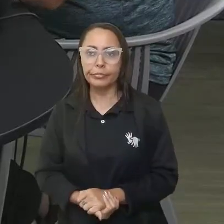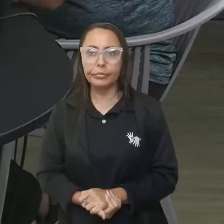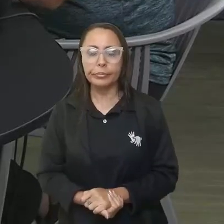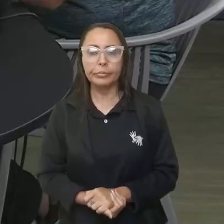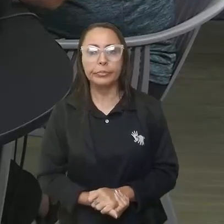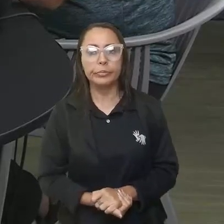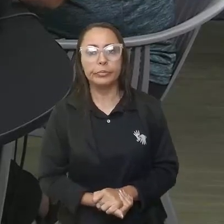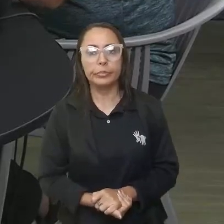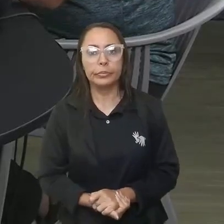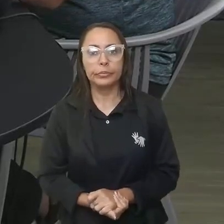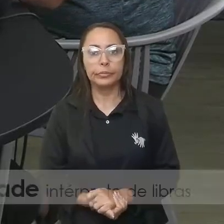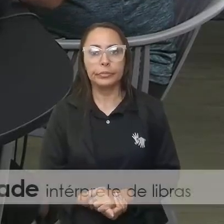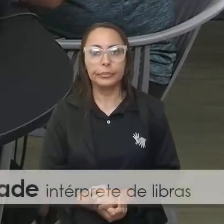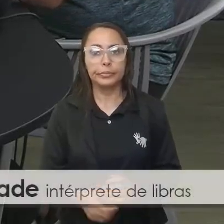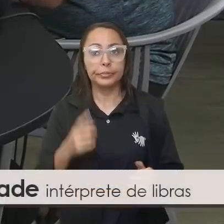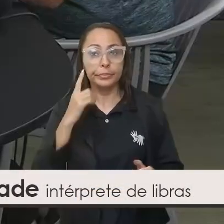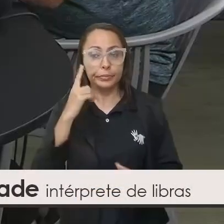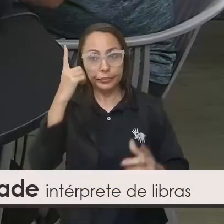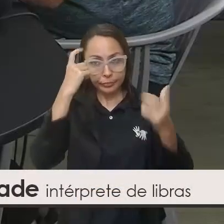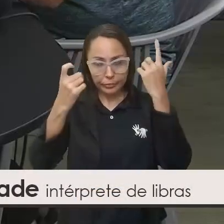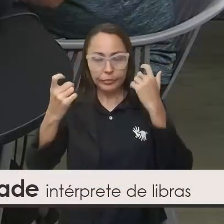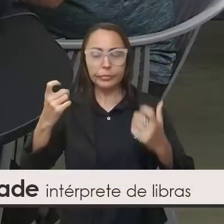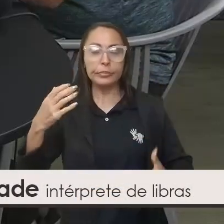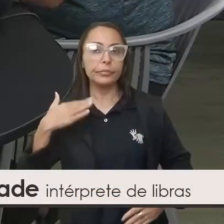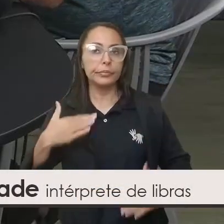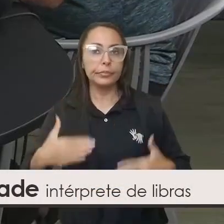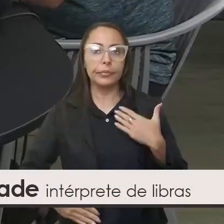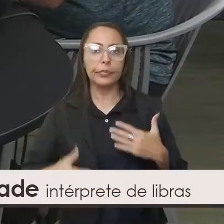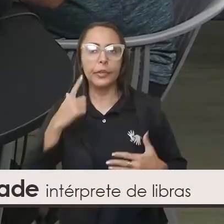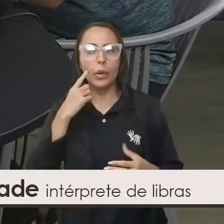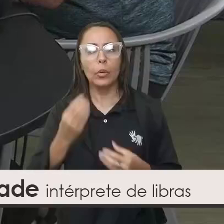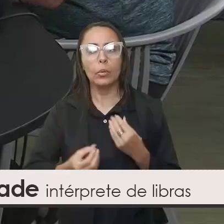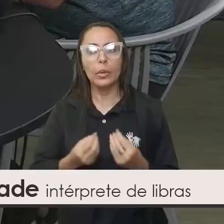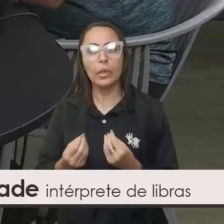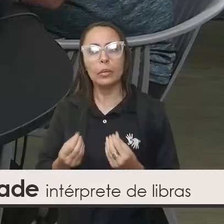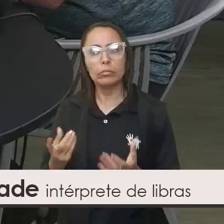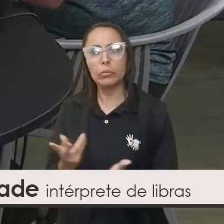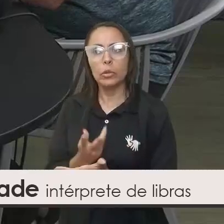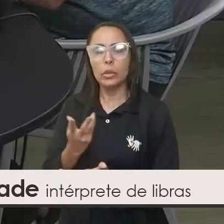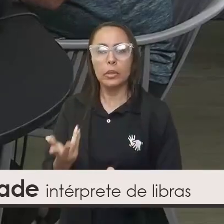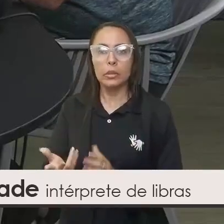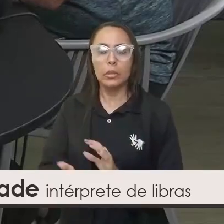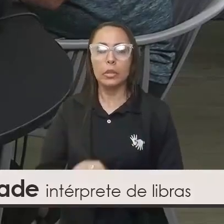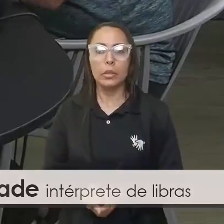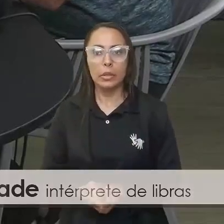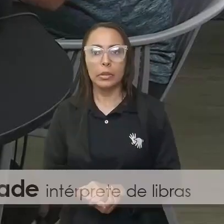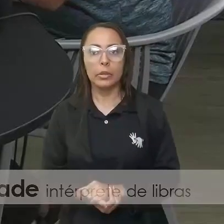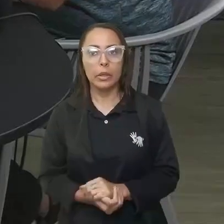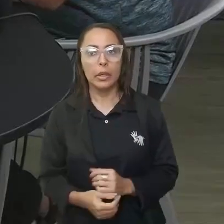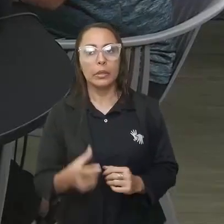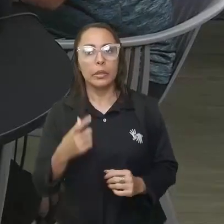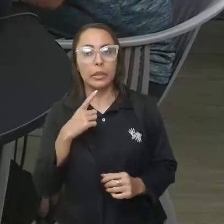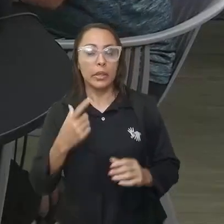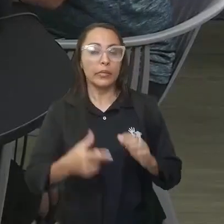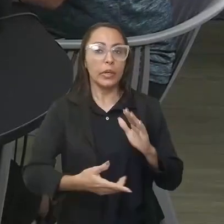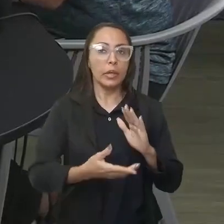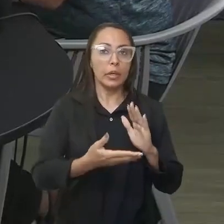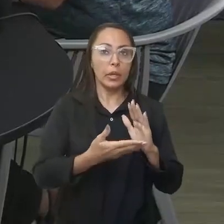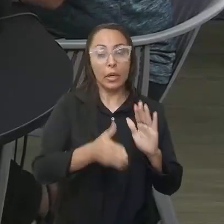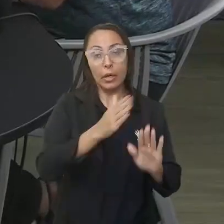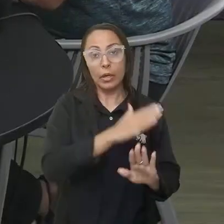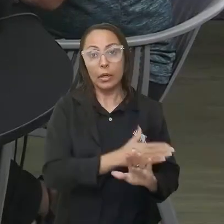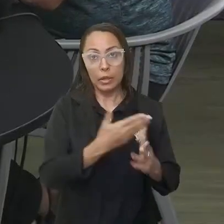acionar conselho tutelar. A questão da violência física, né? Como é que vocês tratam isso? Porque assim, a gente teve um programa antes,